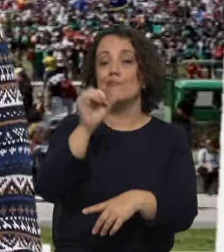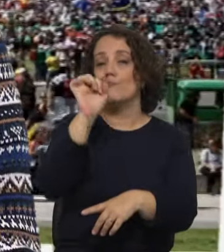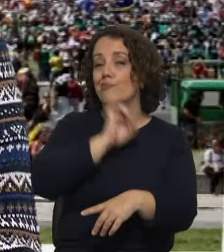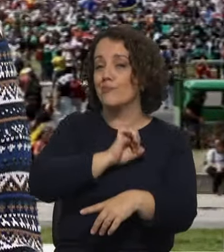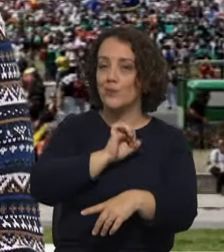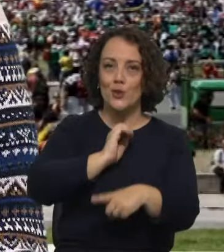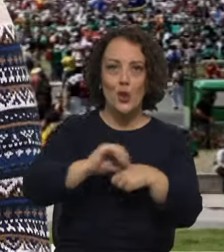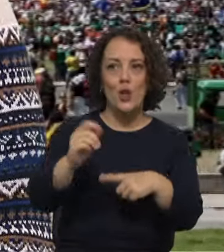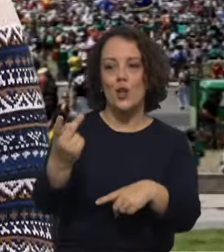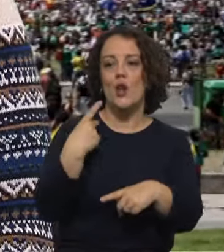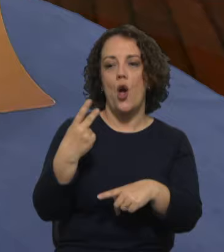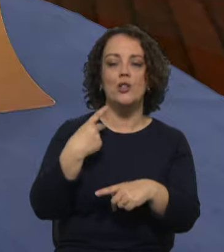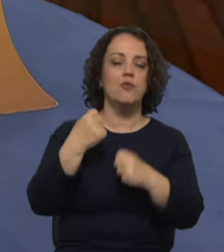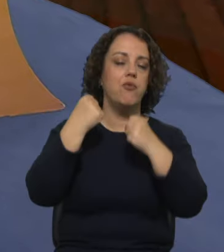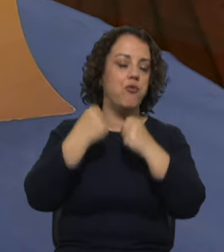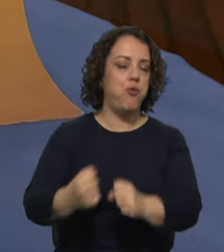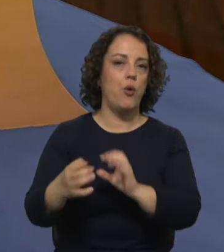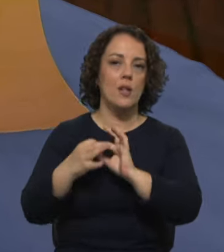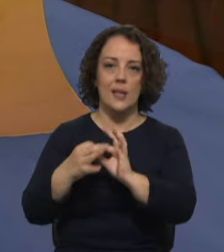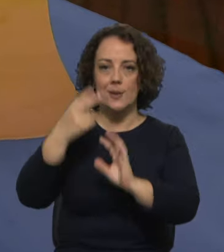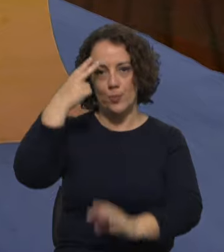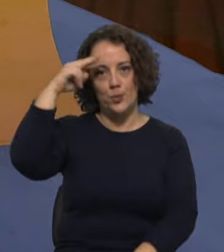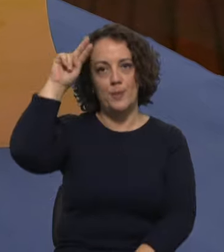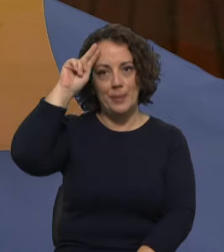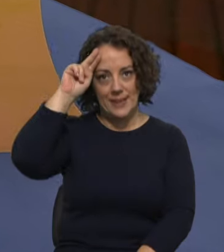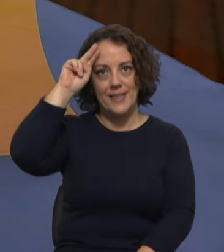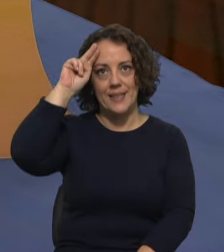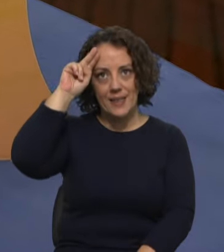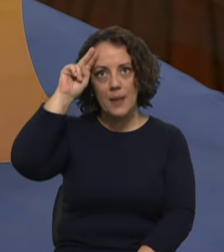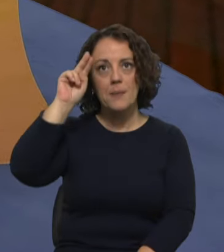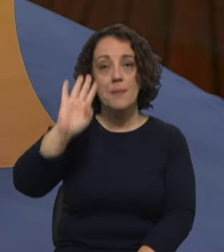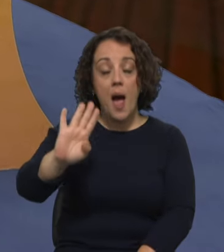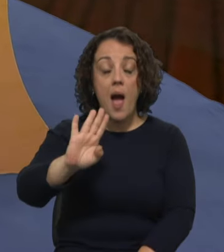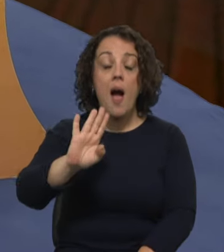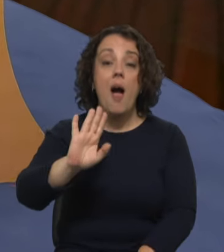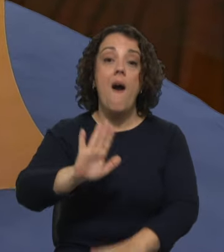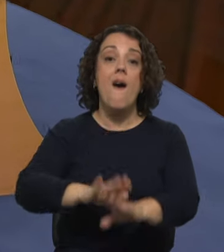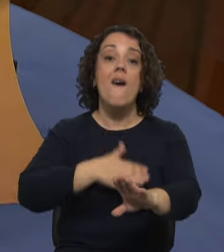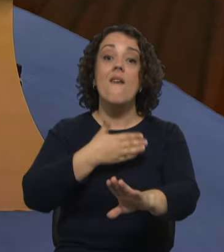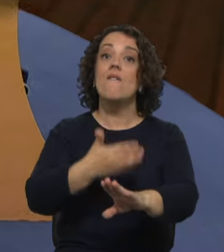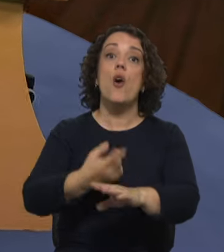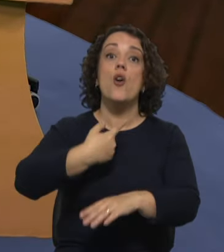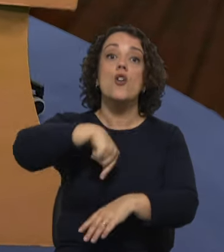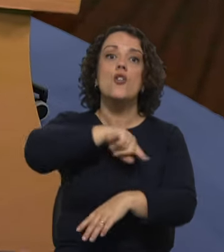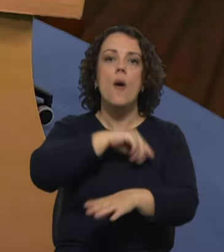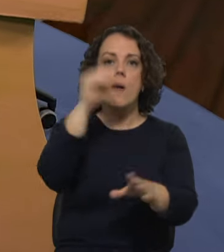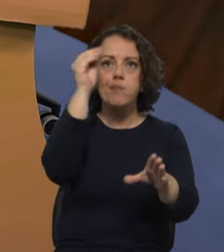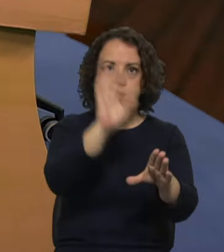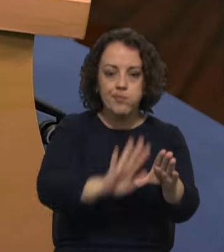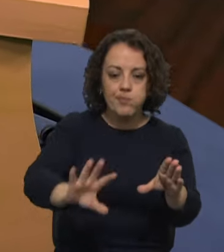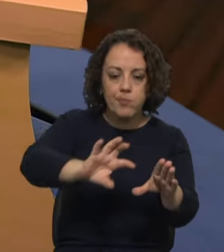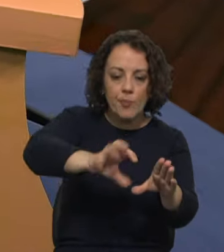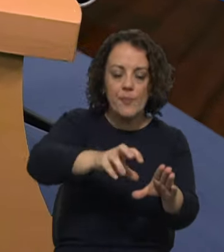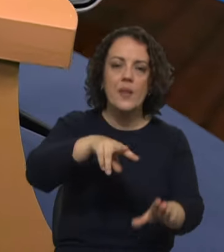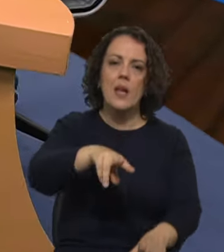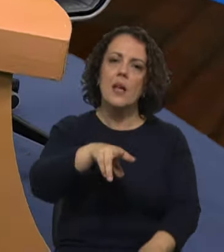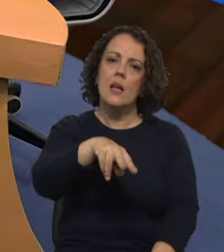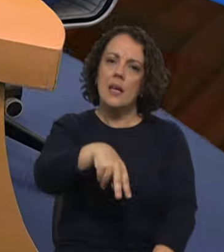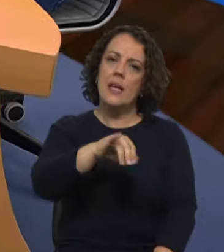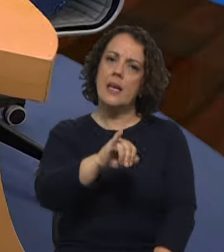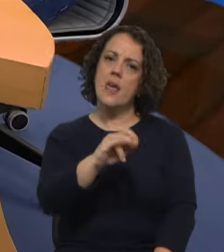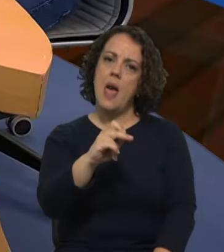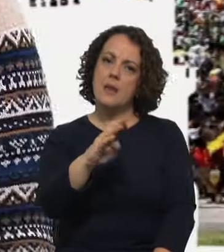a a Moçambique a Moçambique eh mas tivemos ainda um privil ma York foi estar na Província de onça que é inclusive em